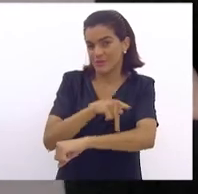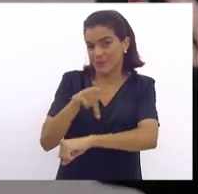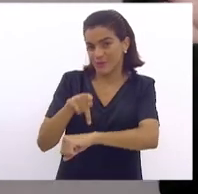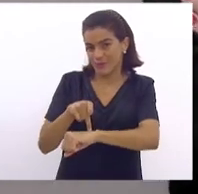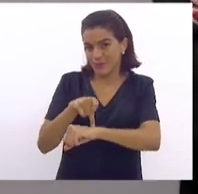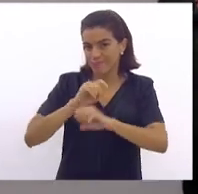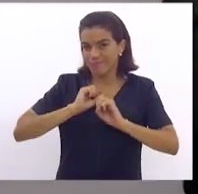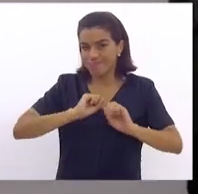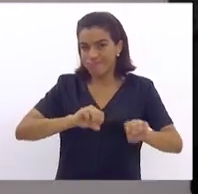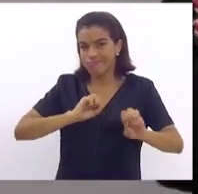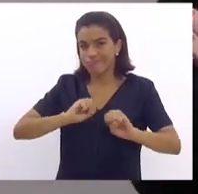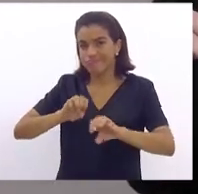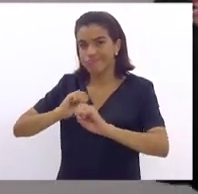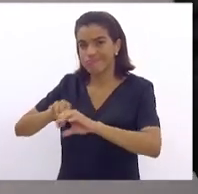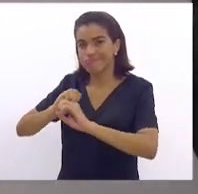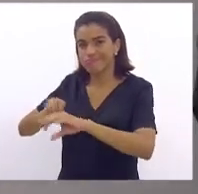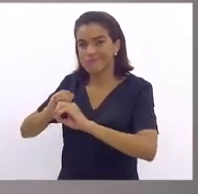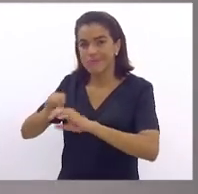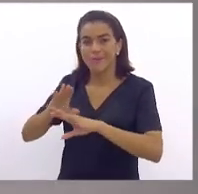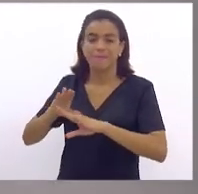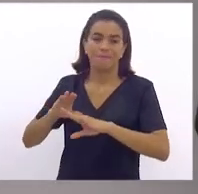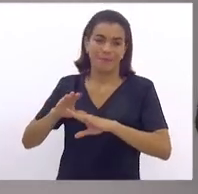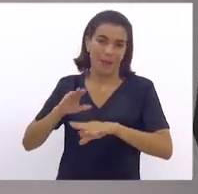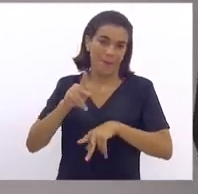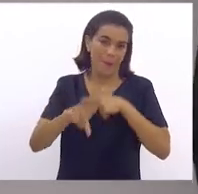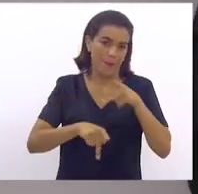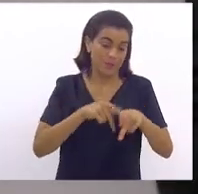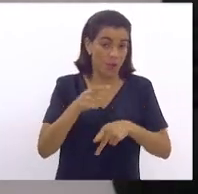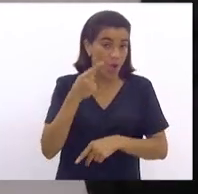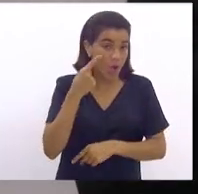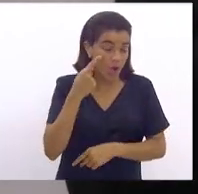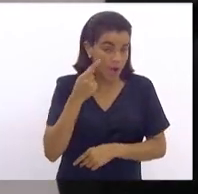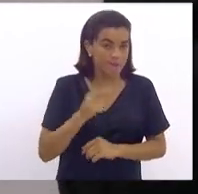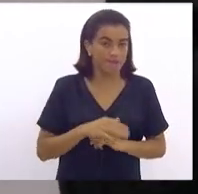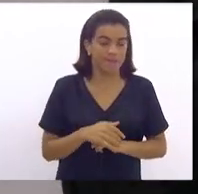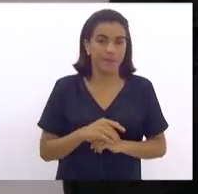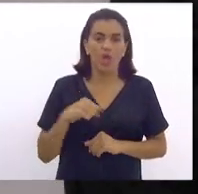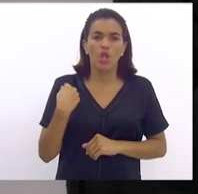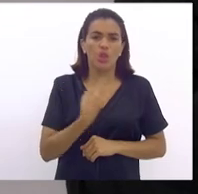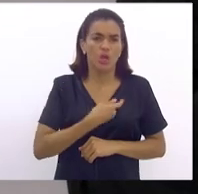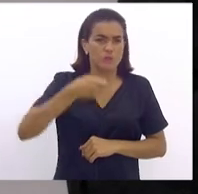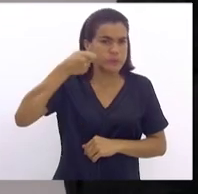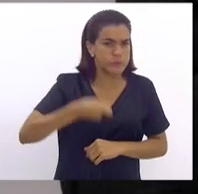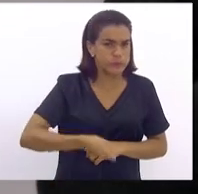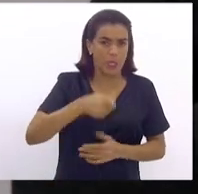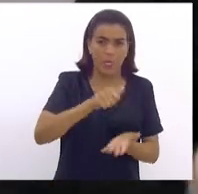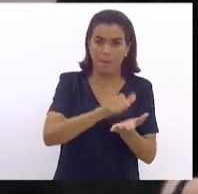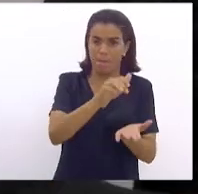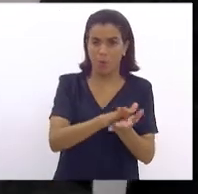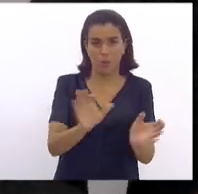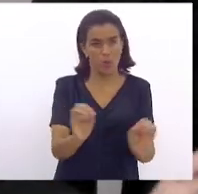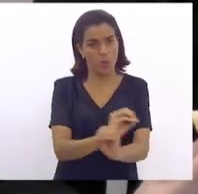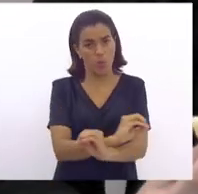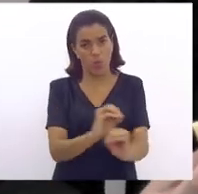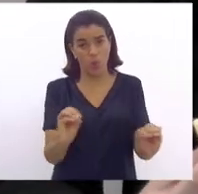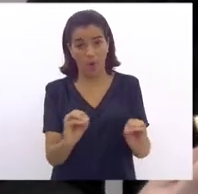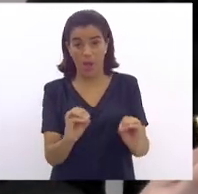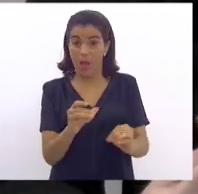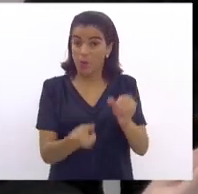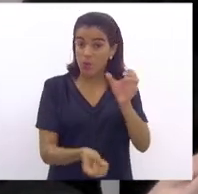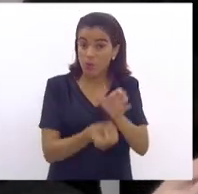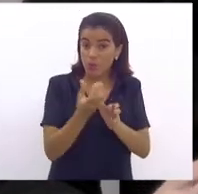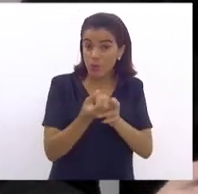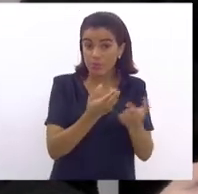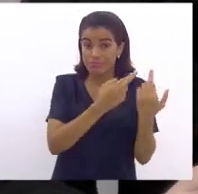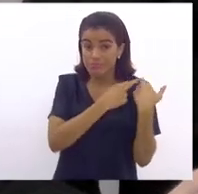cunho pedagógico que é muito importante, porque, veja bem, a gente não impõe nenhuma sanção. Os promotores de